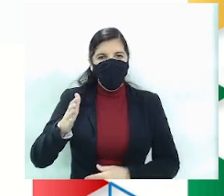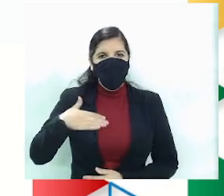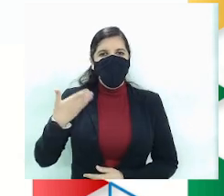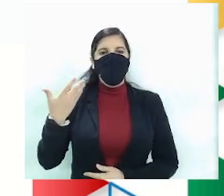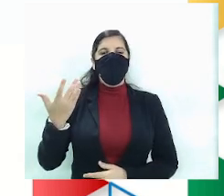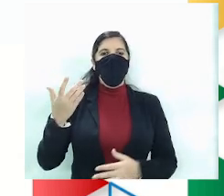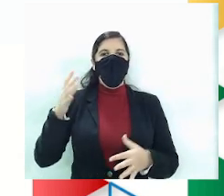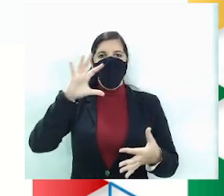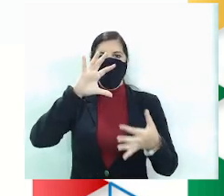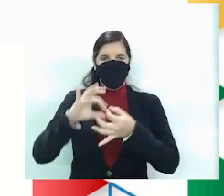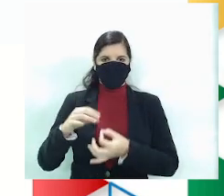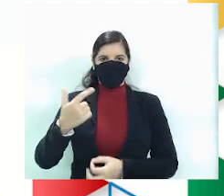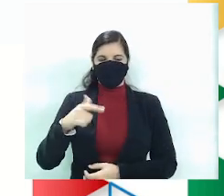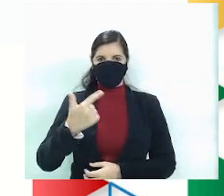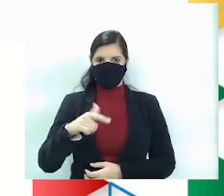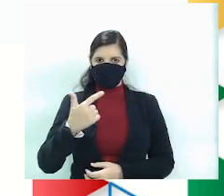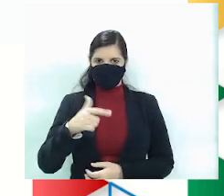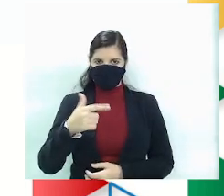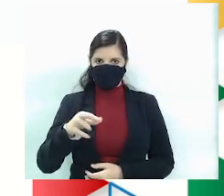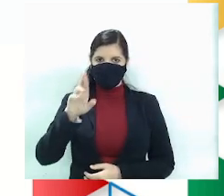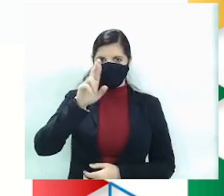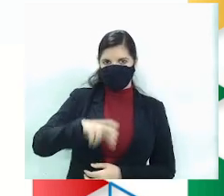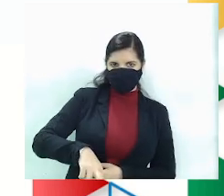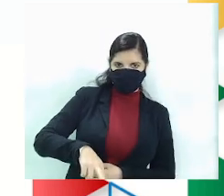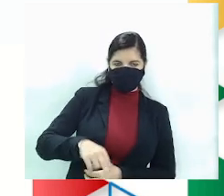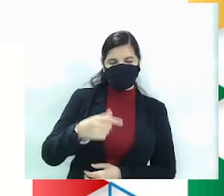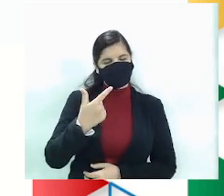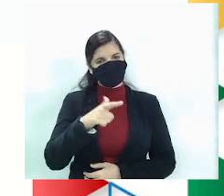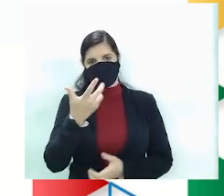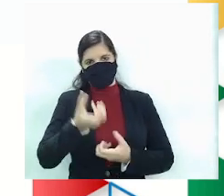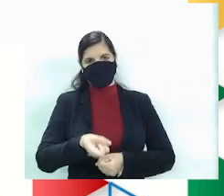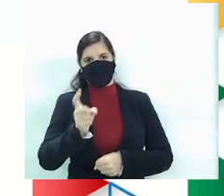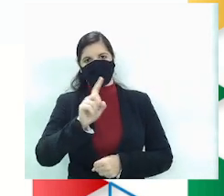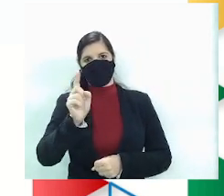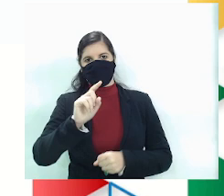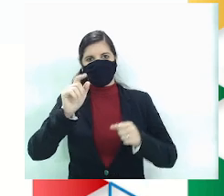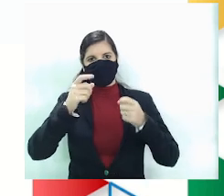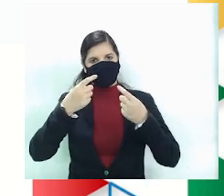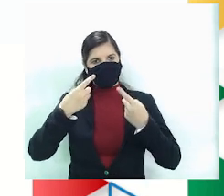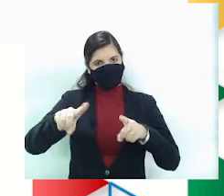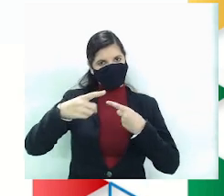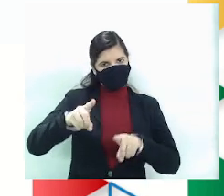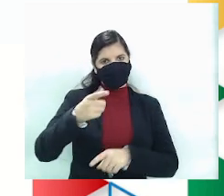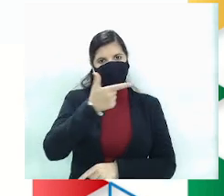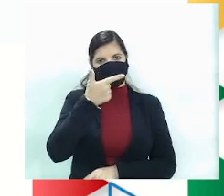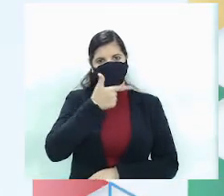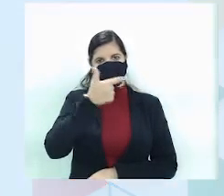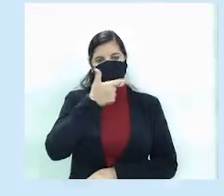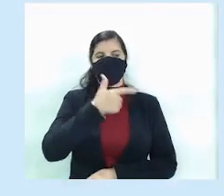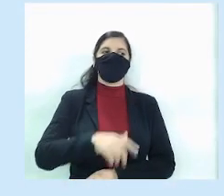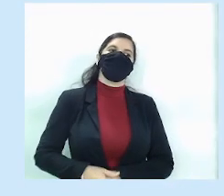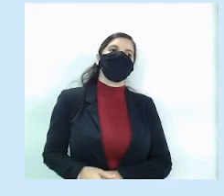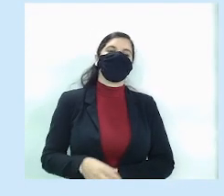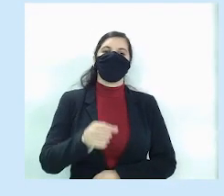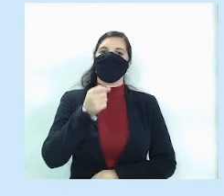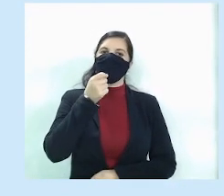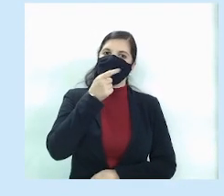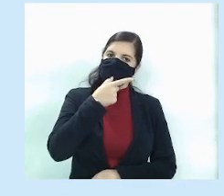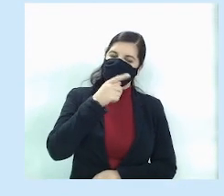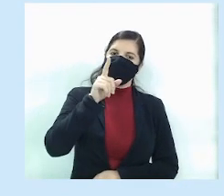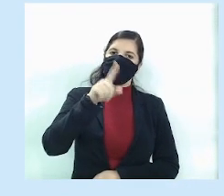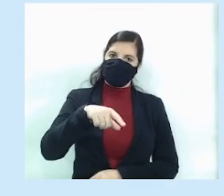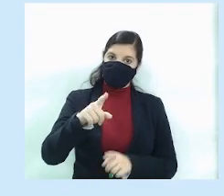sem lógica, irracionais ou inapropriados que provocam o riso. Então, a piada é um